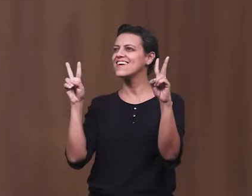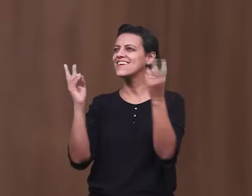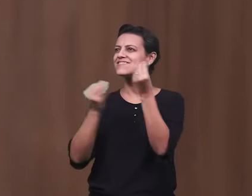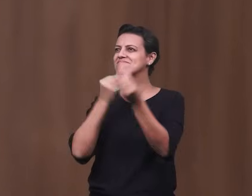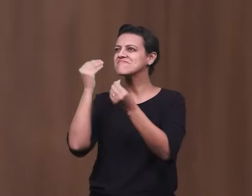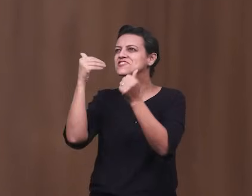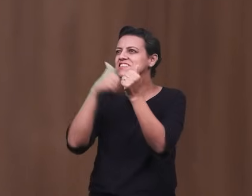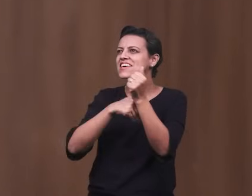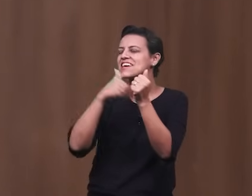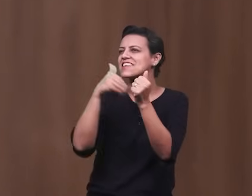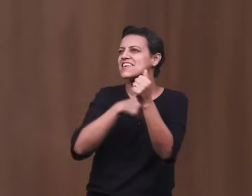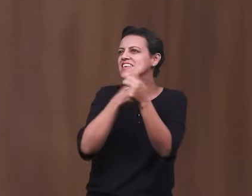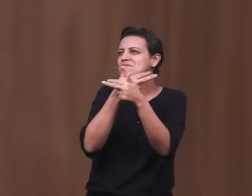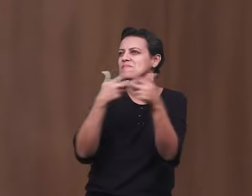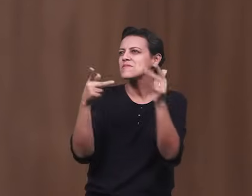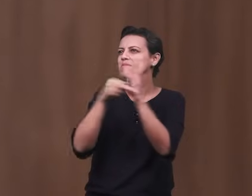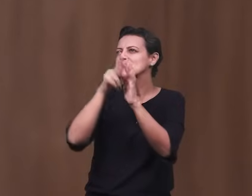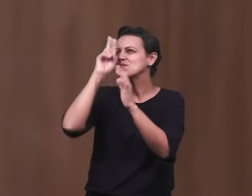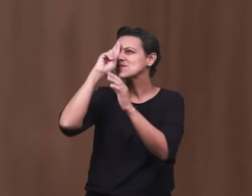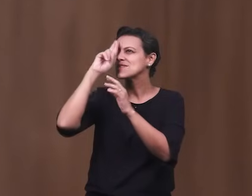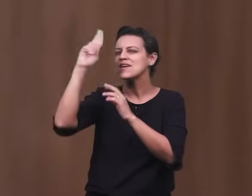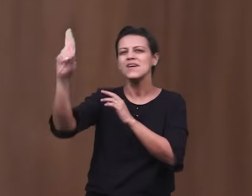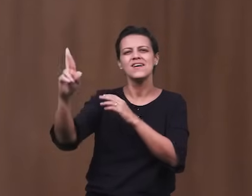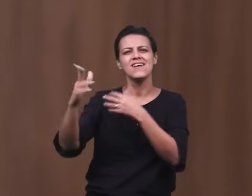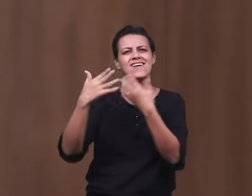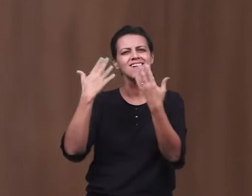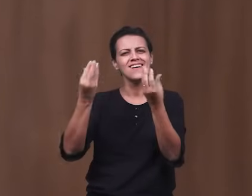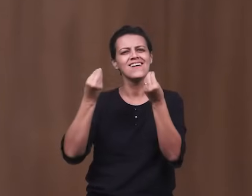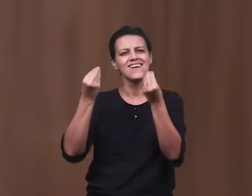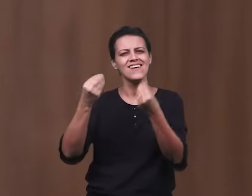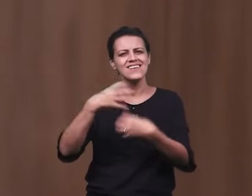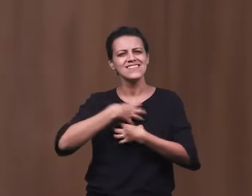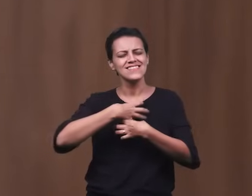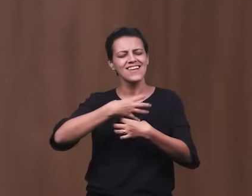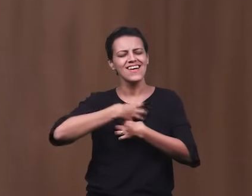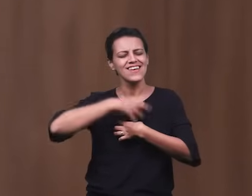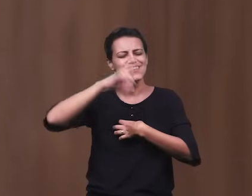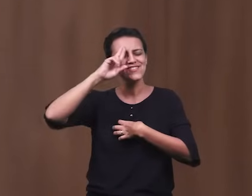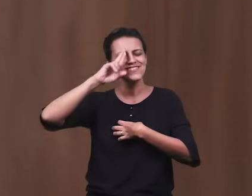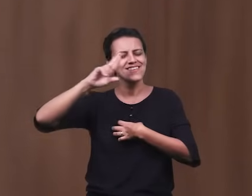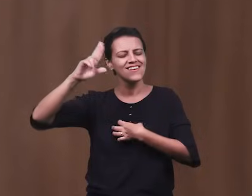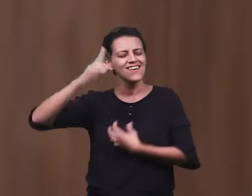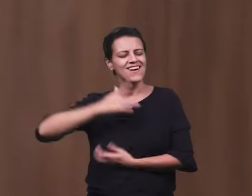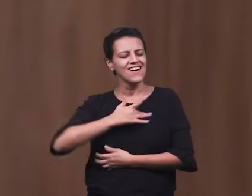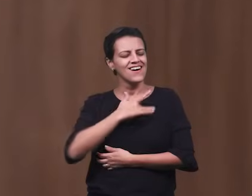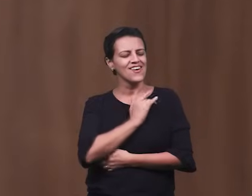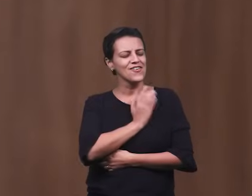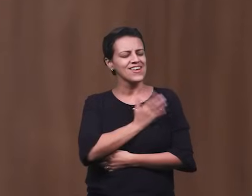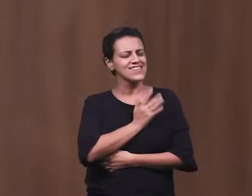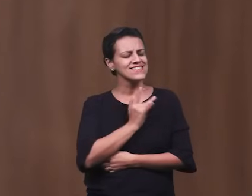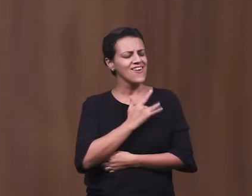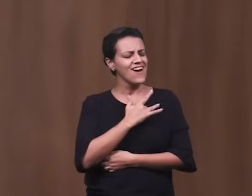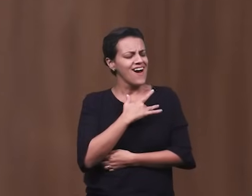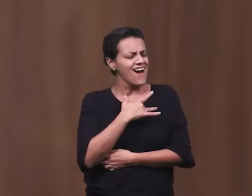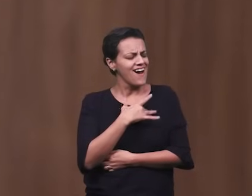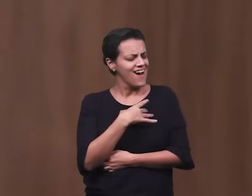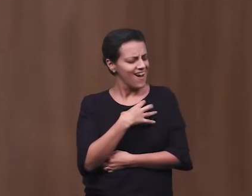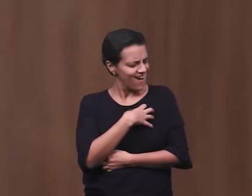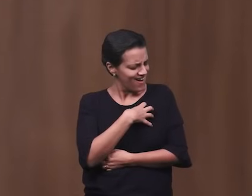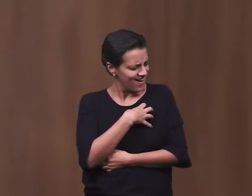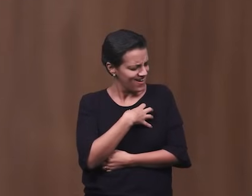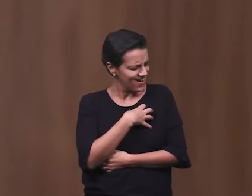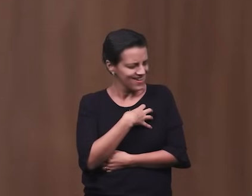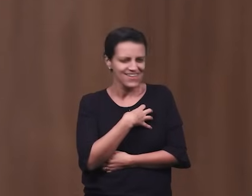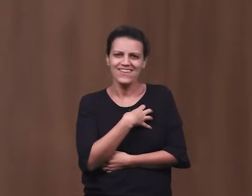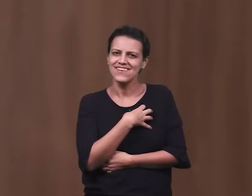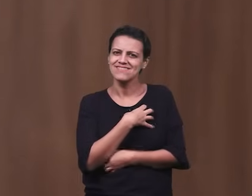os mistérios que vêm da parte do Senhor, e aí nós sentimos, né, o Senhor tocar no nosso coração. Então, são diversas